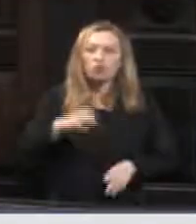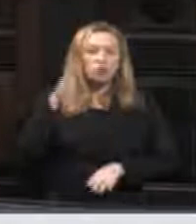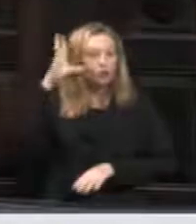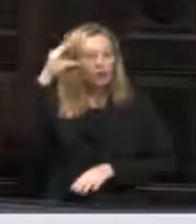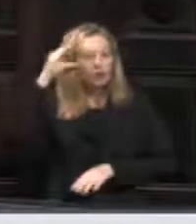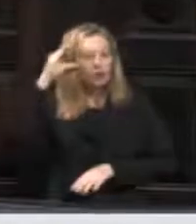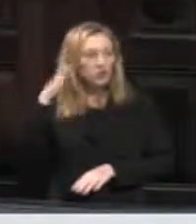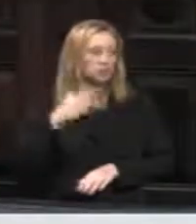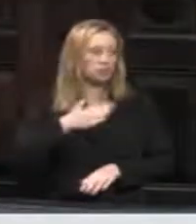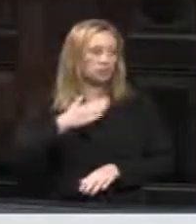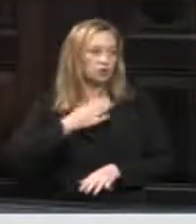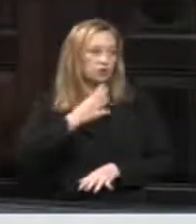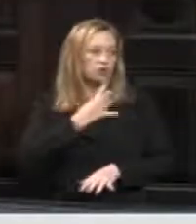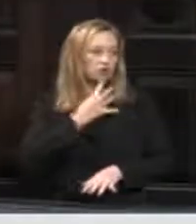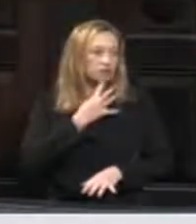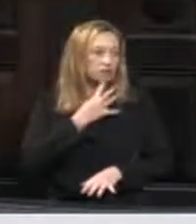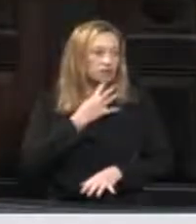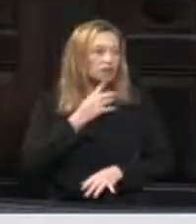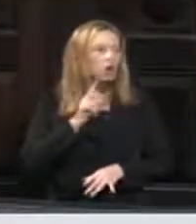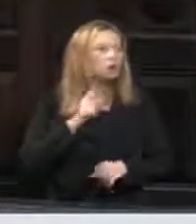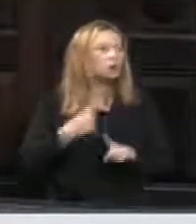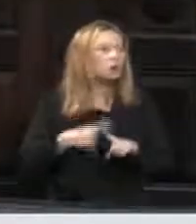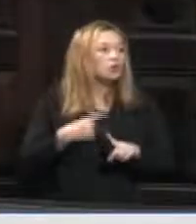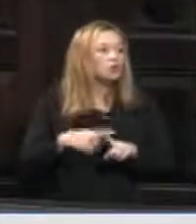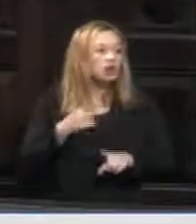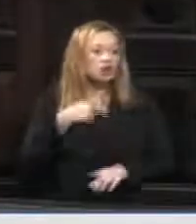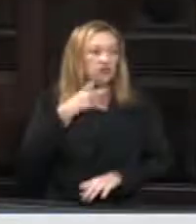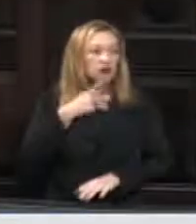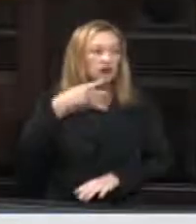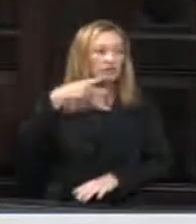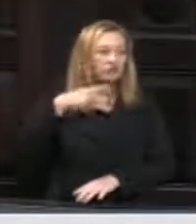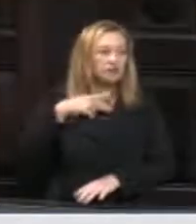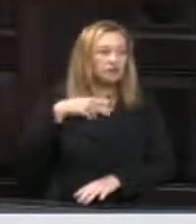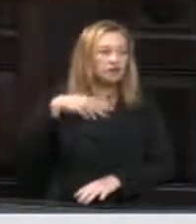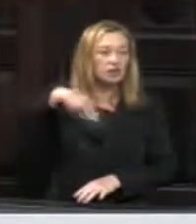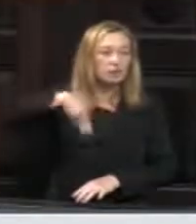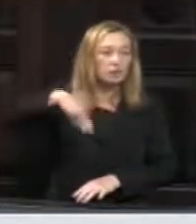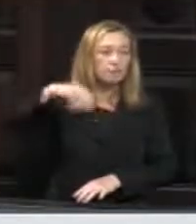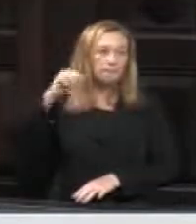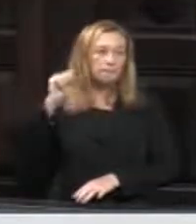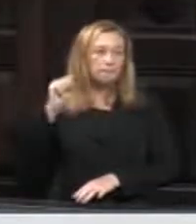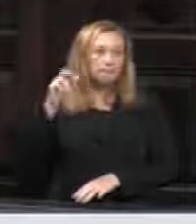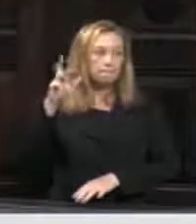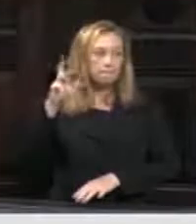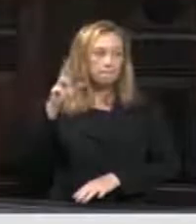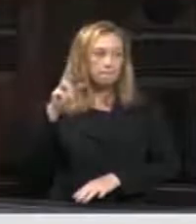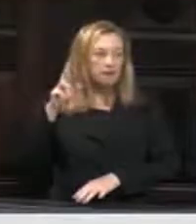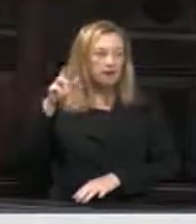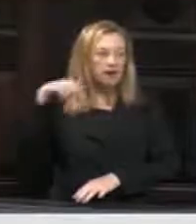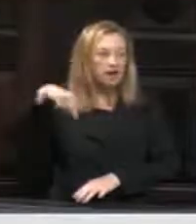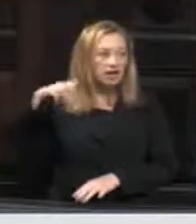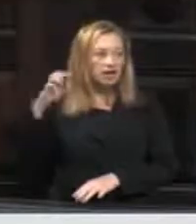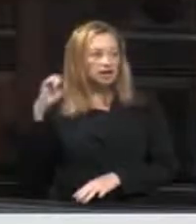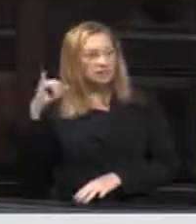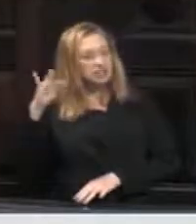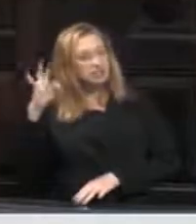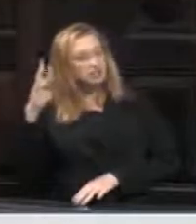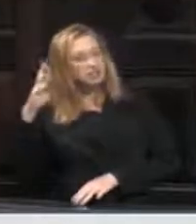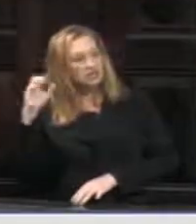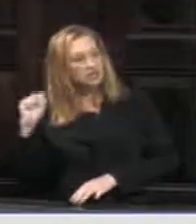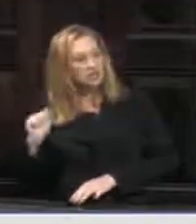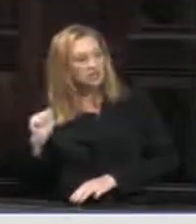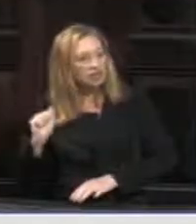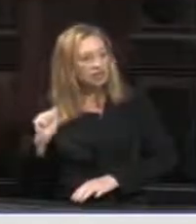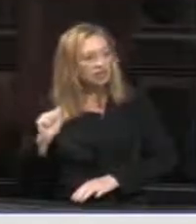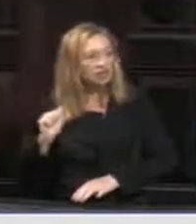me dizia um marxista místico, como é que isso podia ser conciliado, né? Porque o